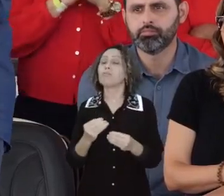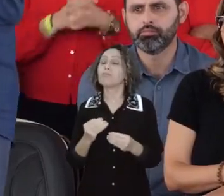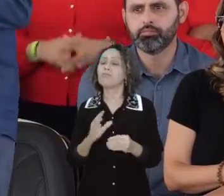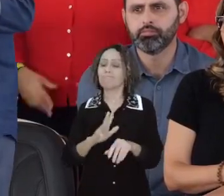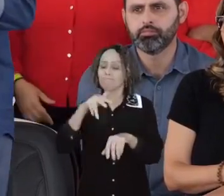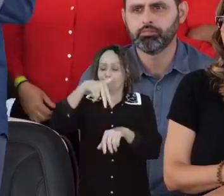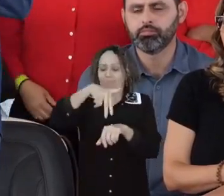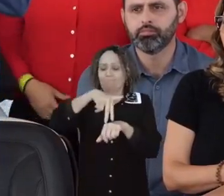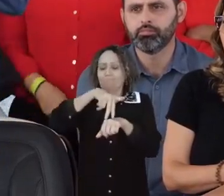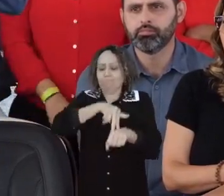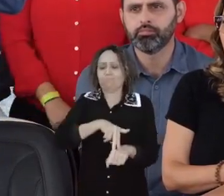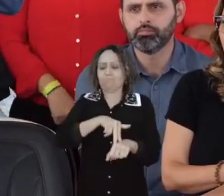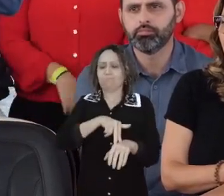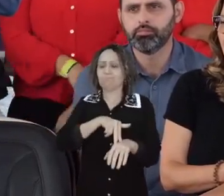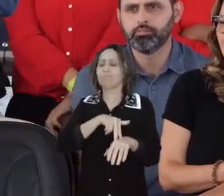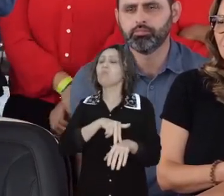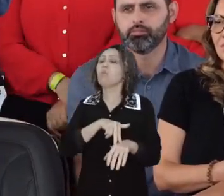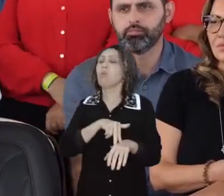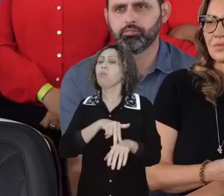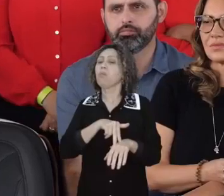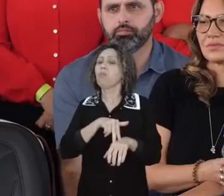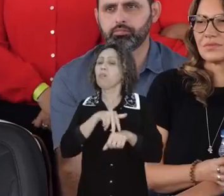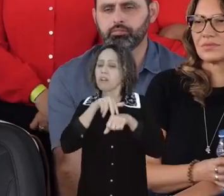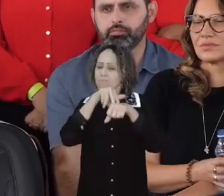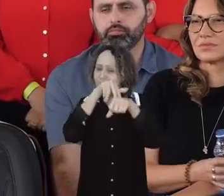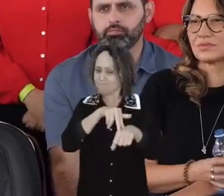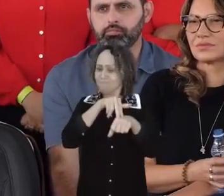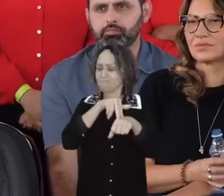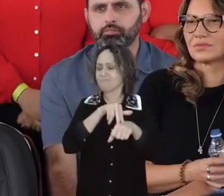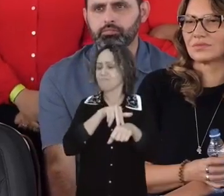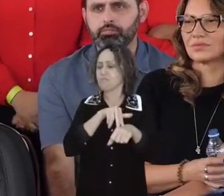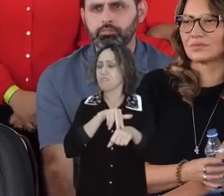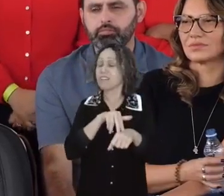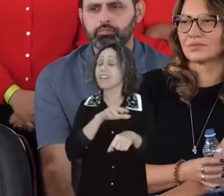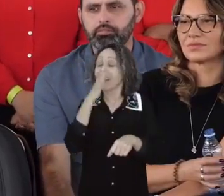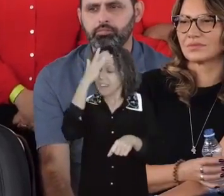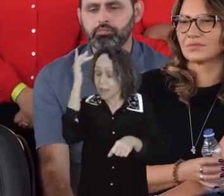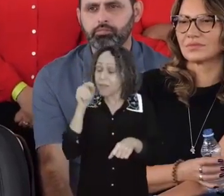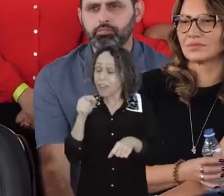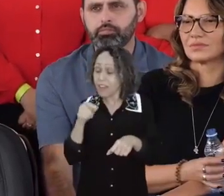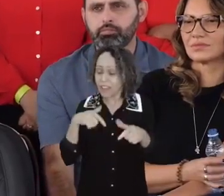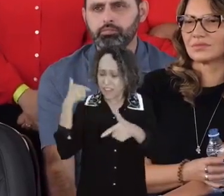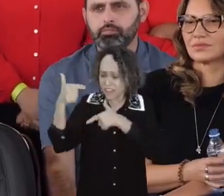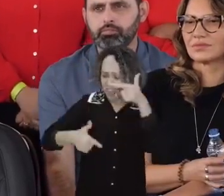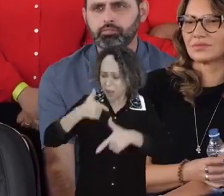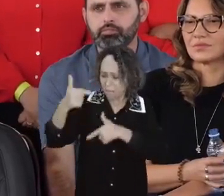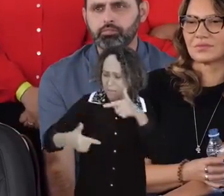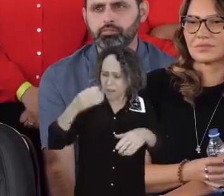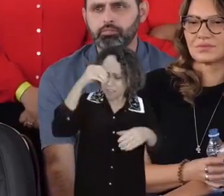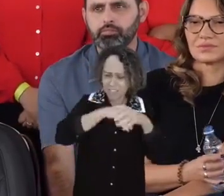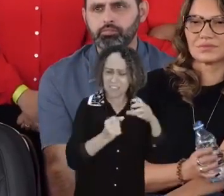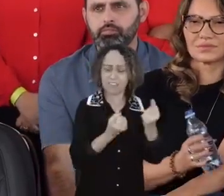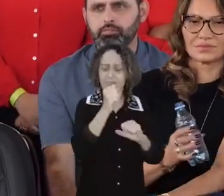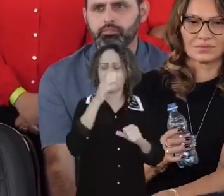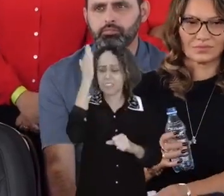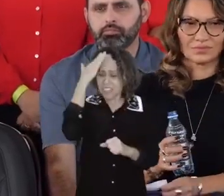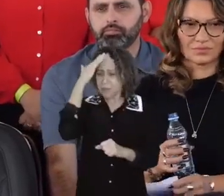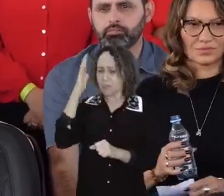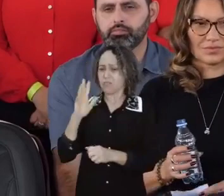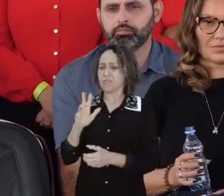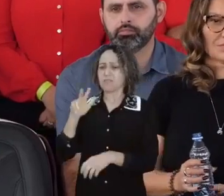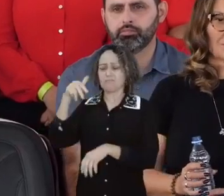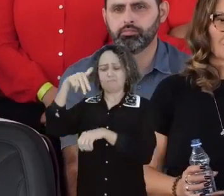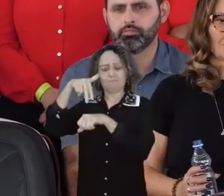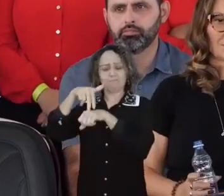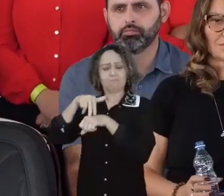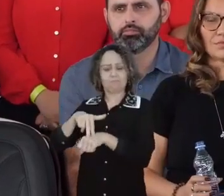Quem trabalhou a vida inteira no chão de fábrica, sabe o que é andar de cabeça erguida? a conquista de você poder ter